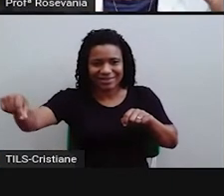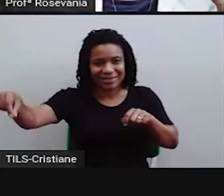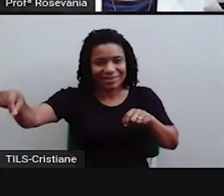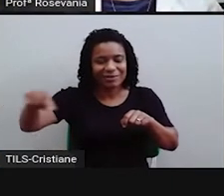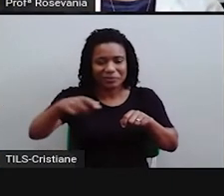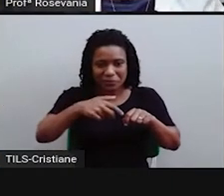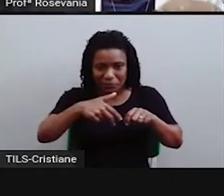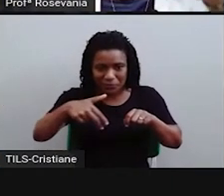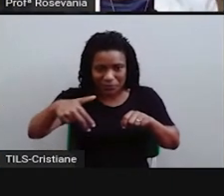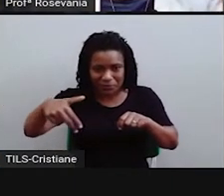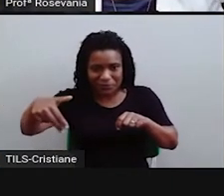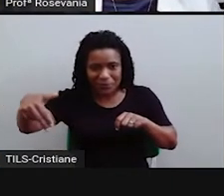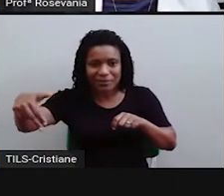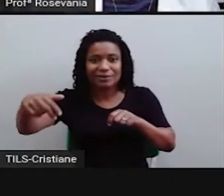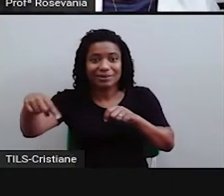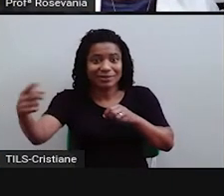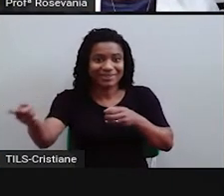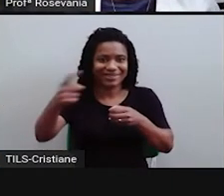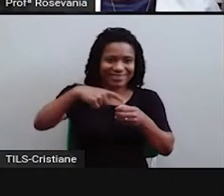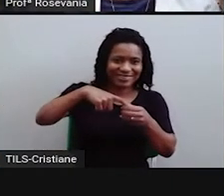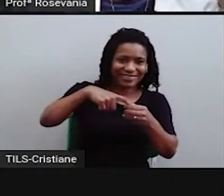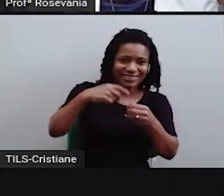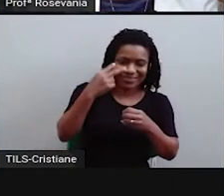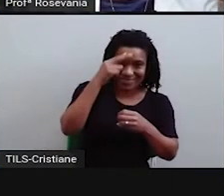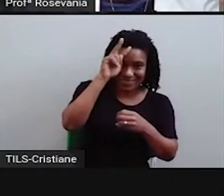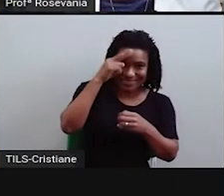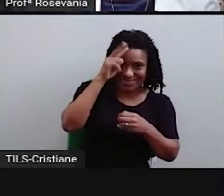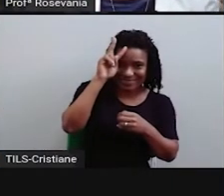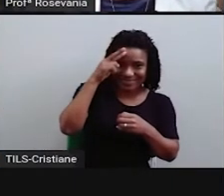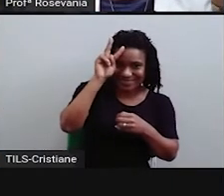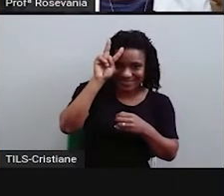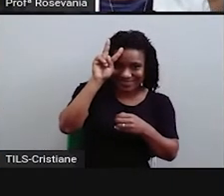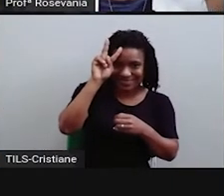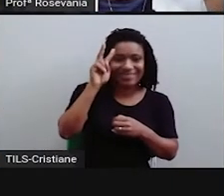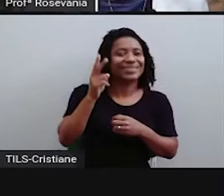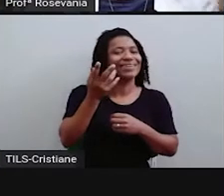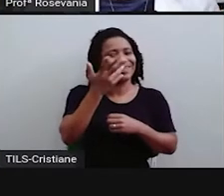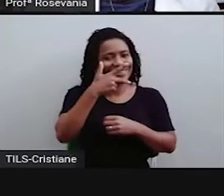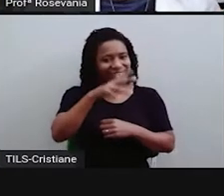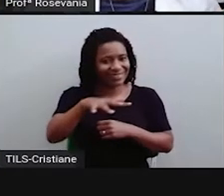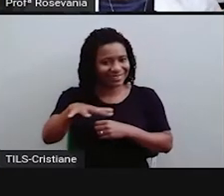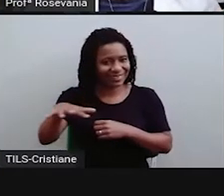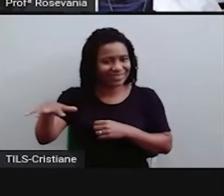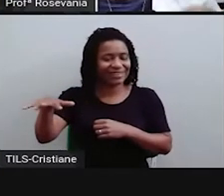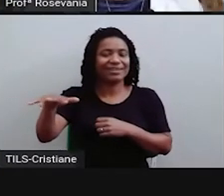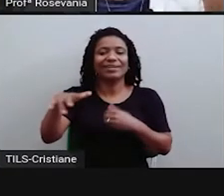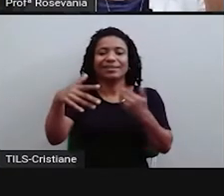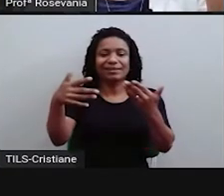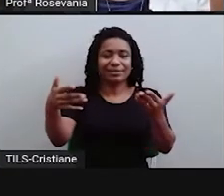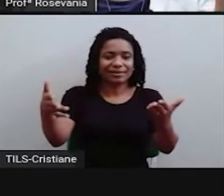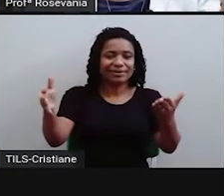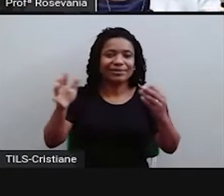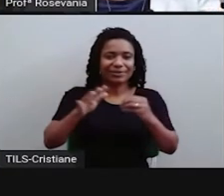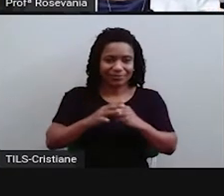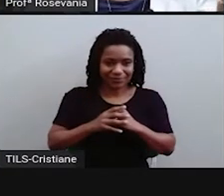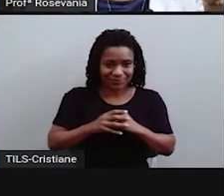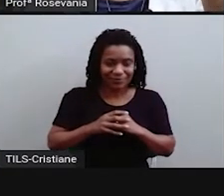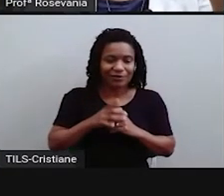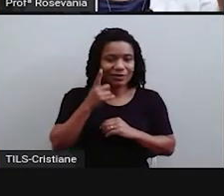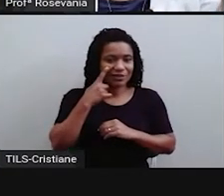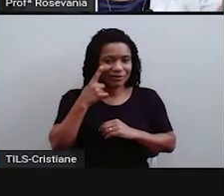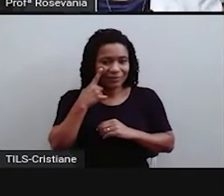E aí o que acontece? Desde aquelas orientações bem simples mesmo, de eu gravar